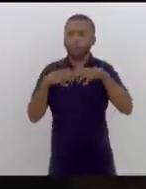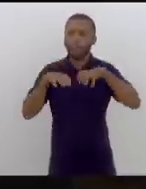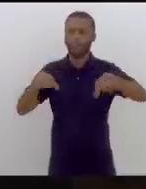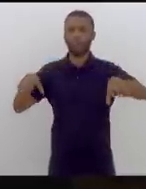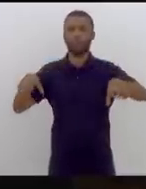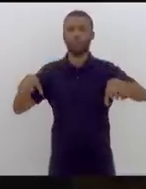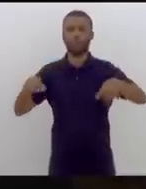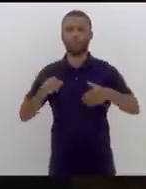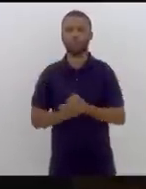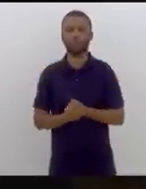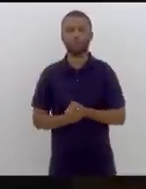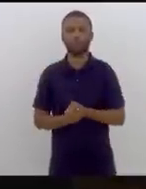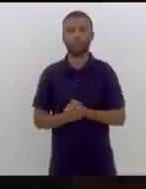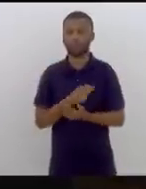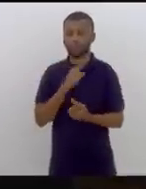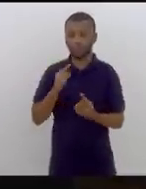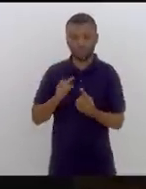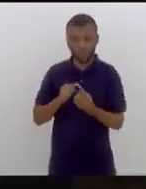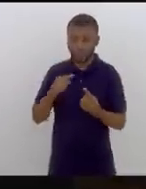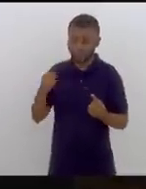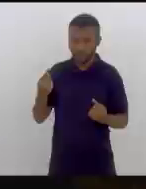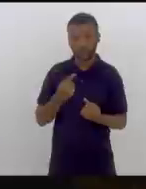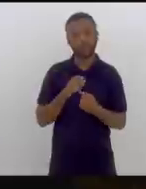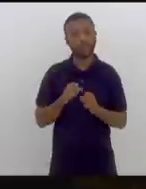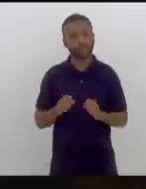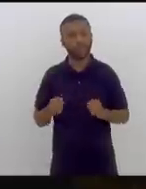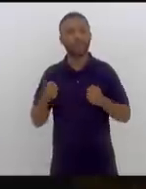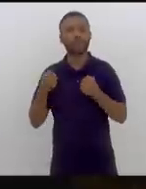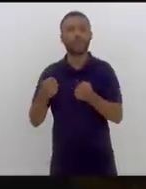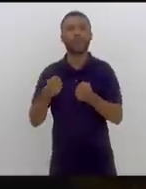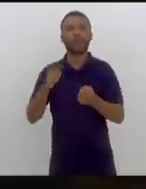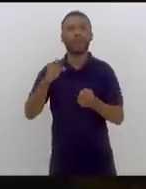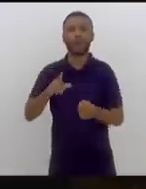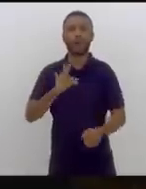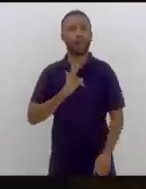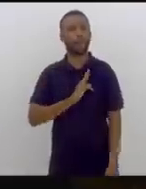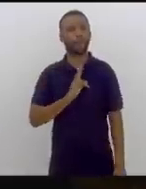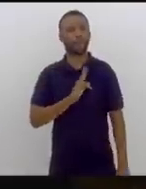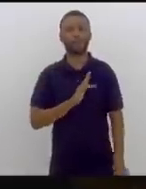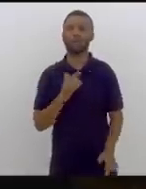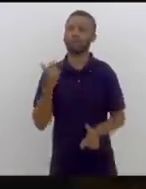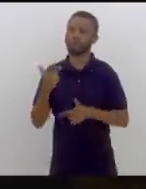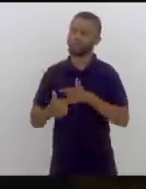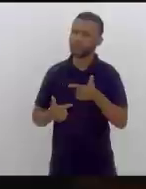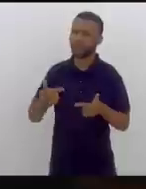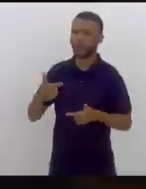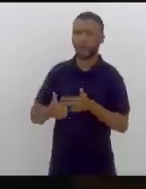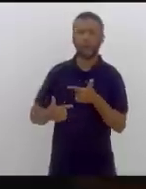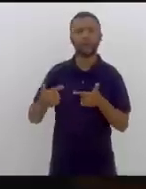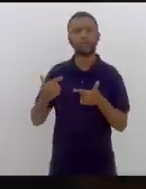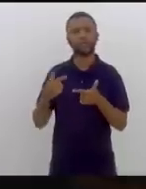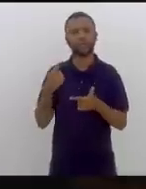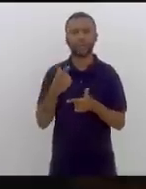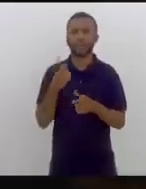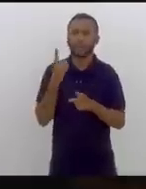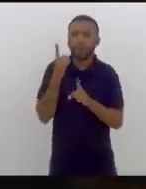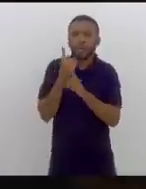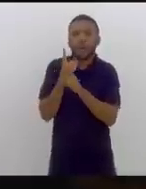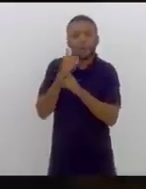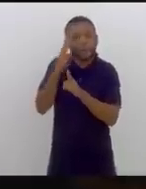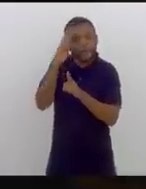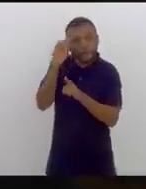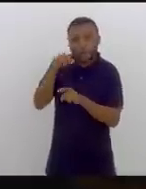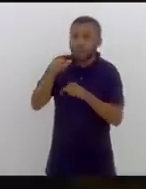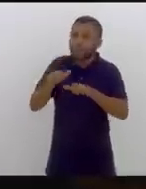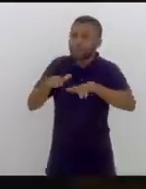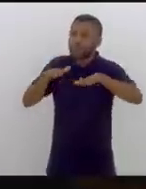a nossa missão aqui efetivamente é defender a farda e o trabalho onde nós já encontramos inclusive aqui nesse